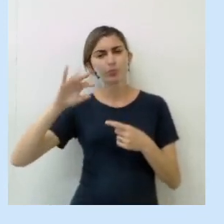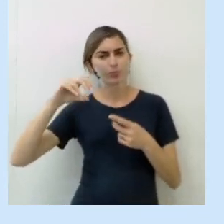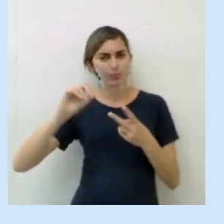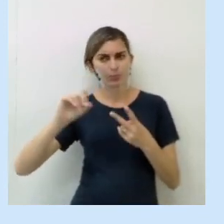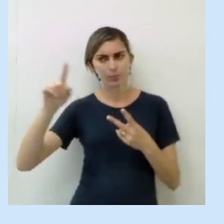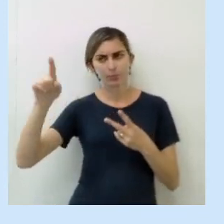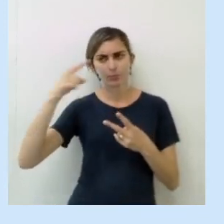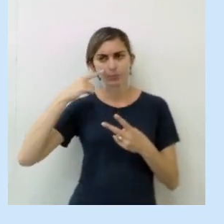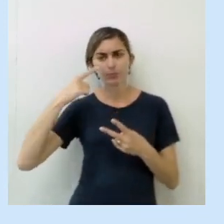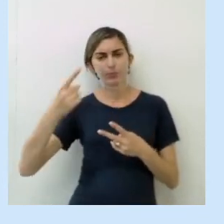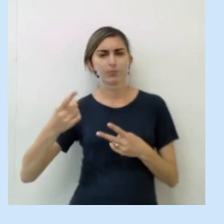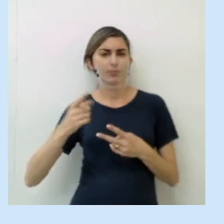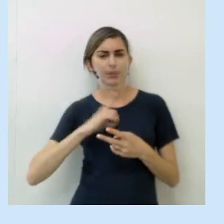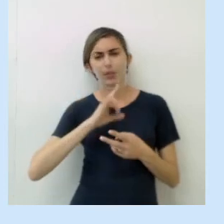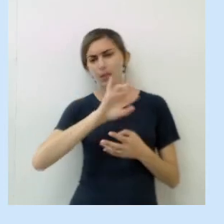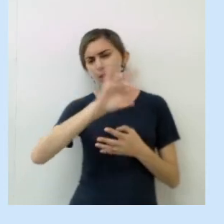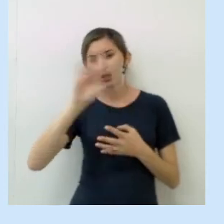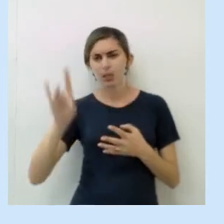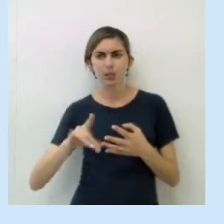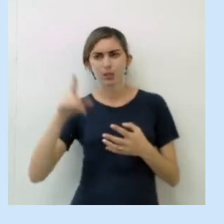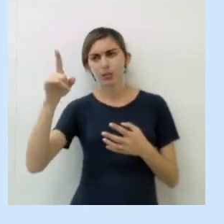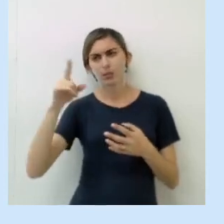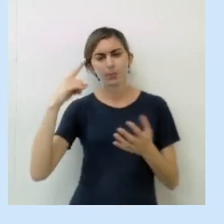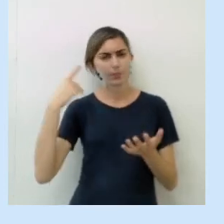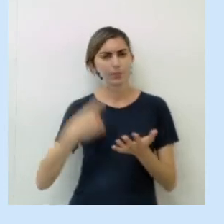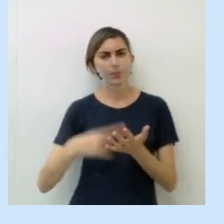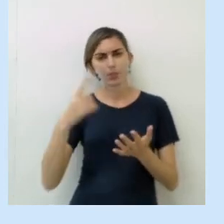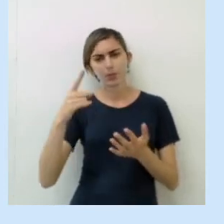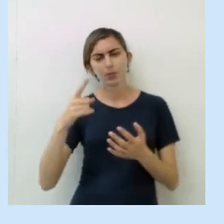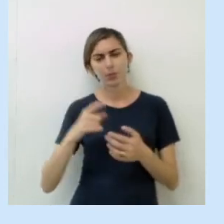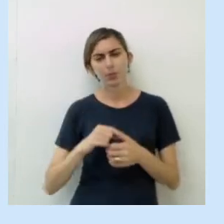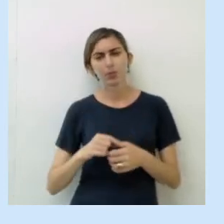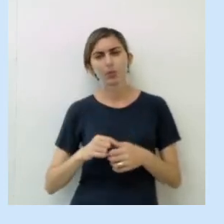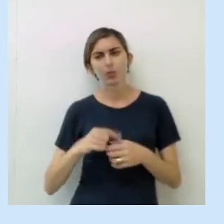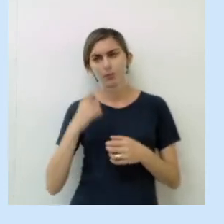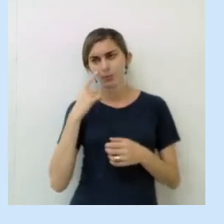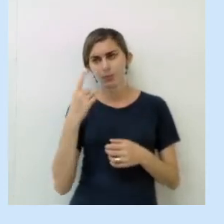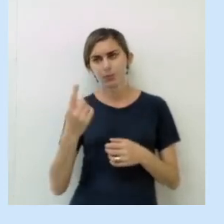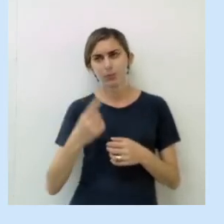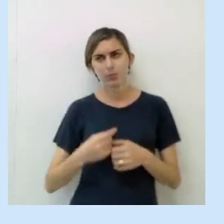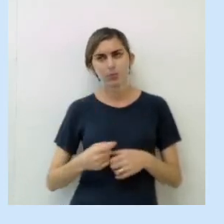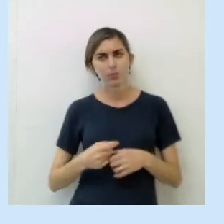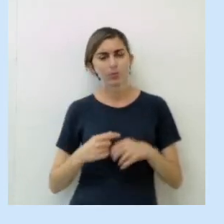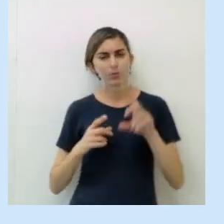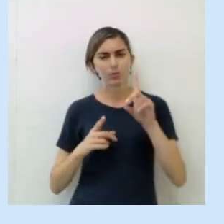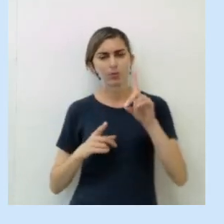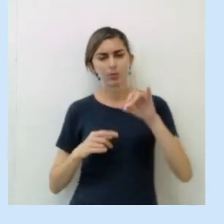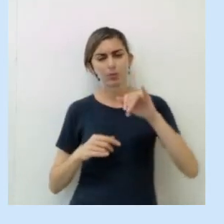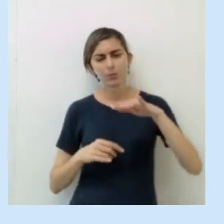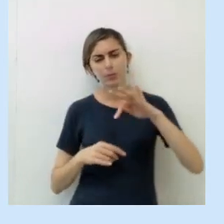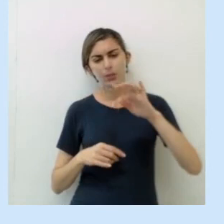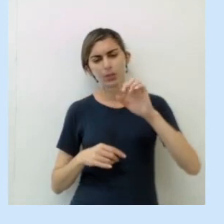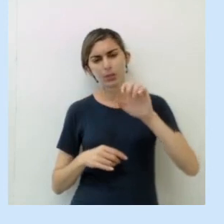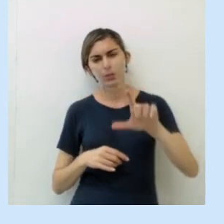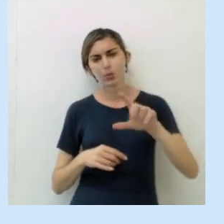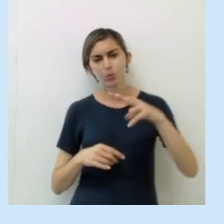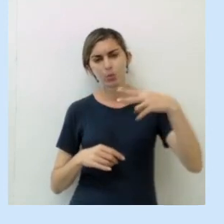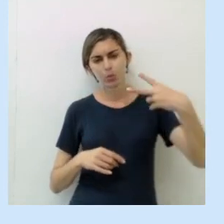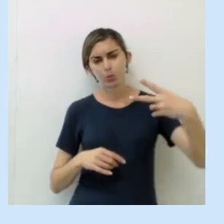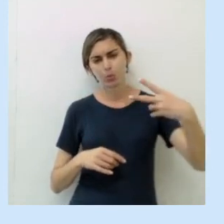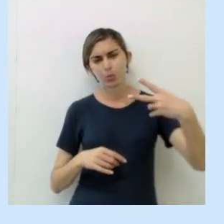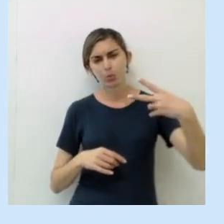1,2-dimetilciclobutano. Observa aí que cada parte que eu marquei é uma característica do nome, tá certo? Então, dimetil são